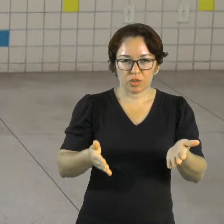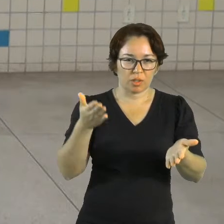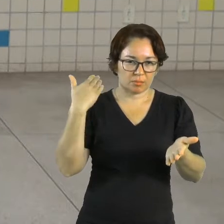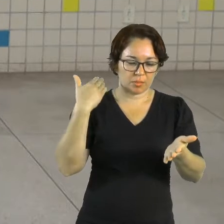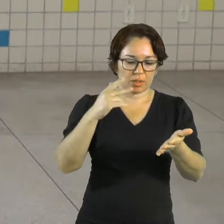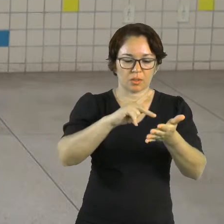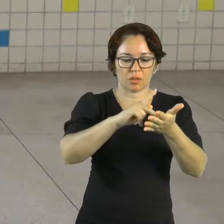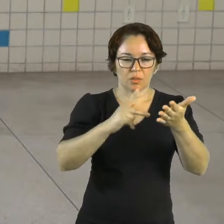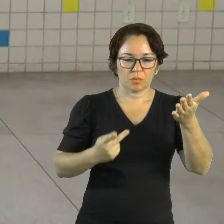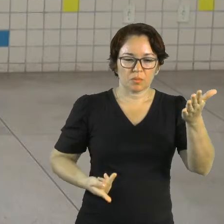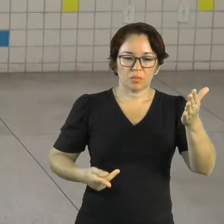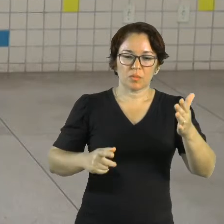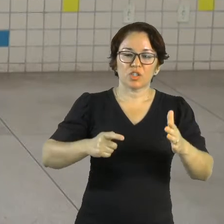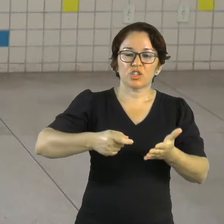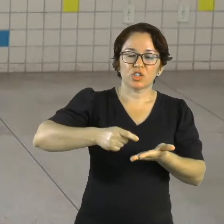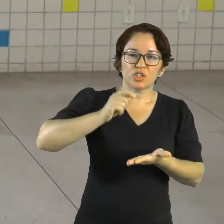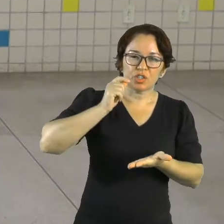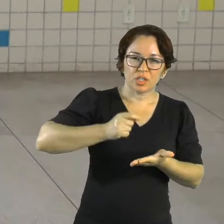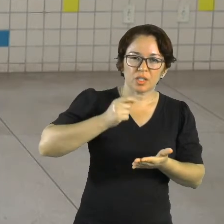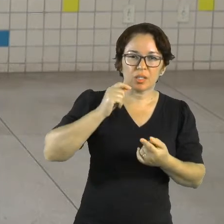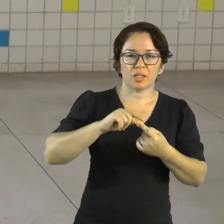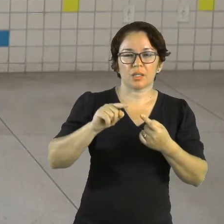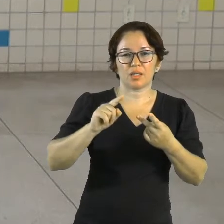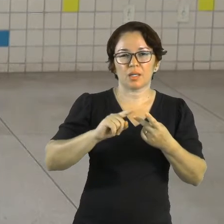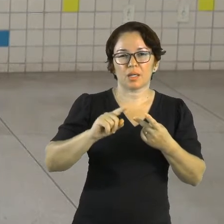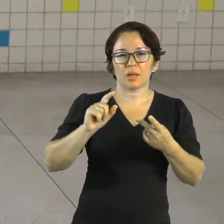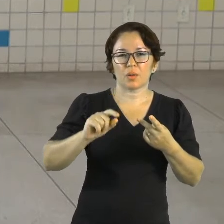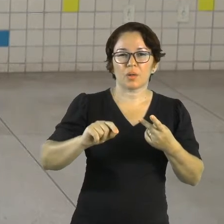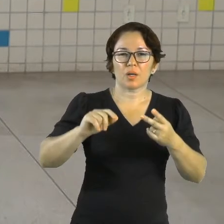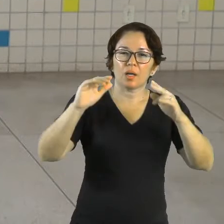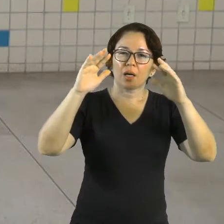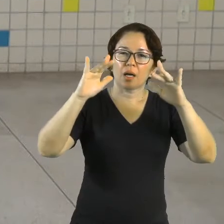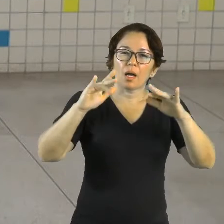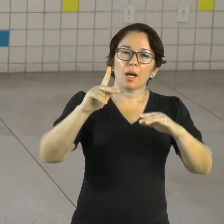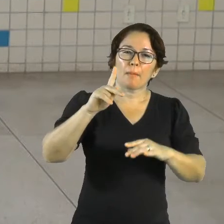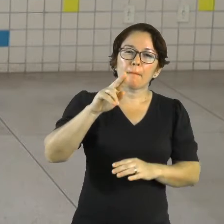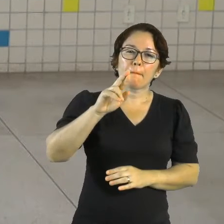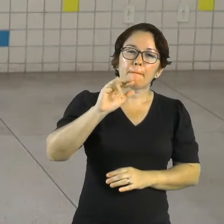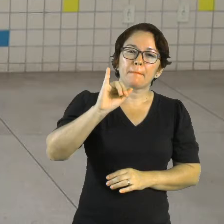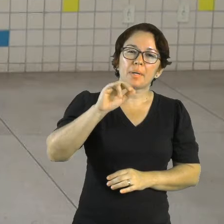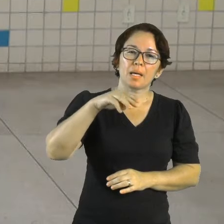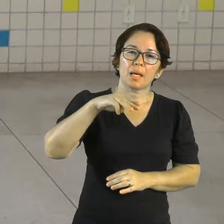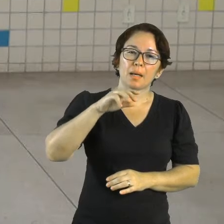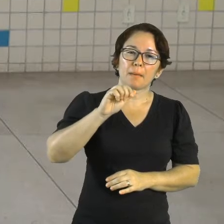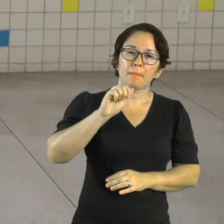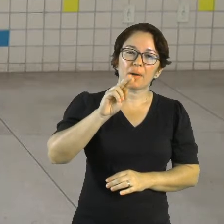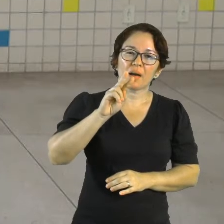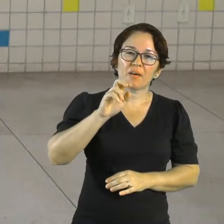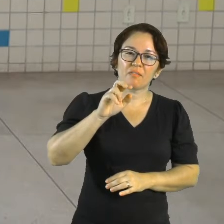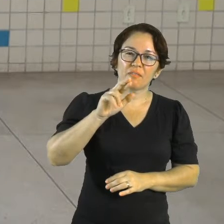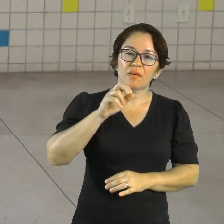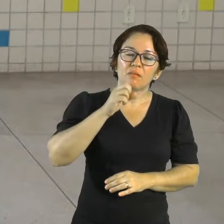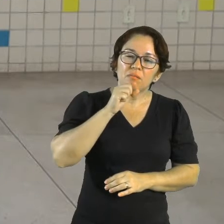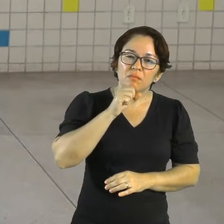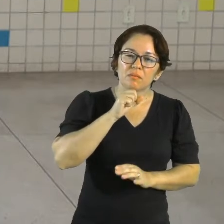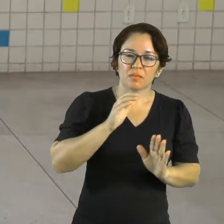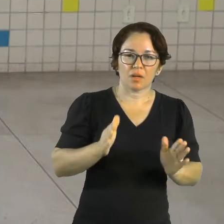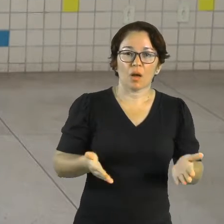Primavera Endoideceu e hoje nós vamos apreciar outro poema visual de Sérgio